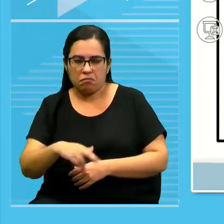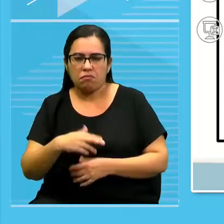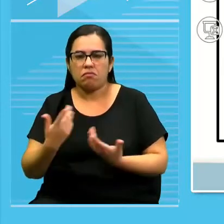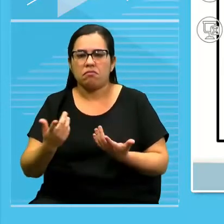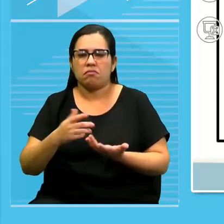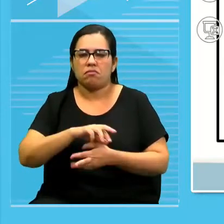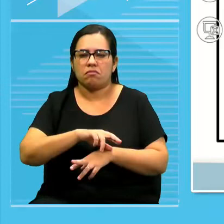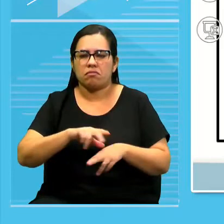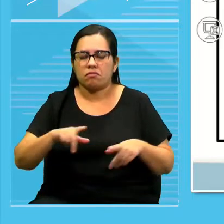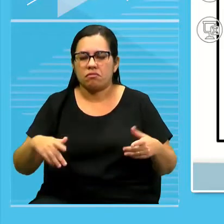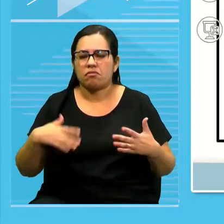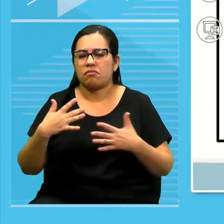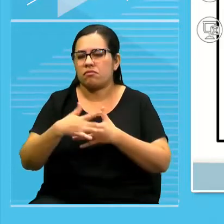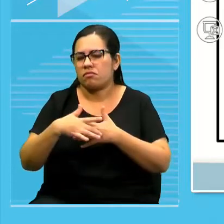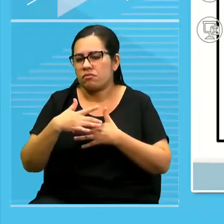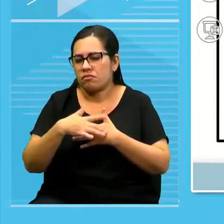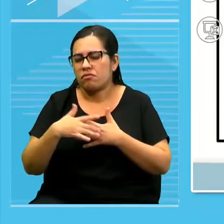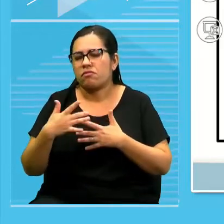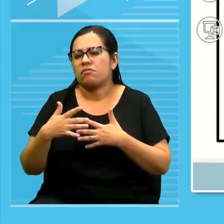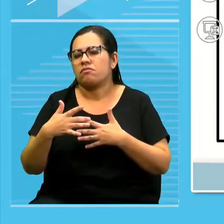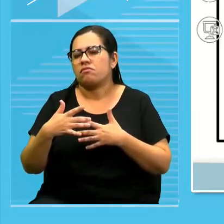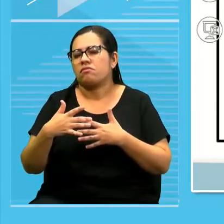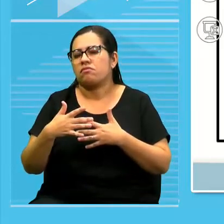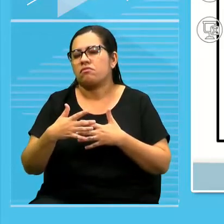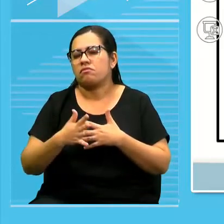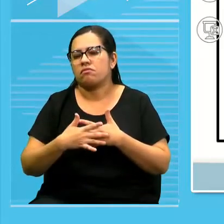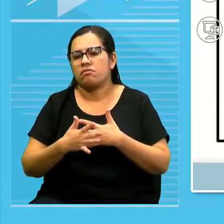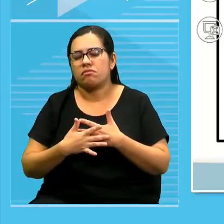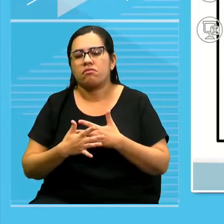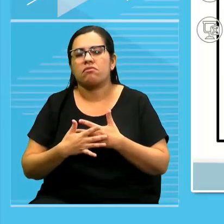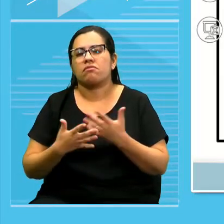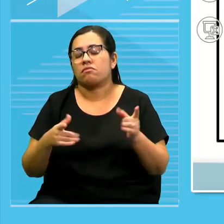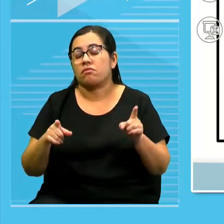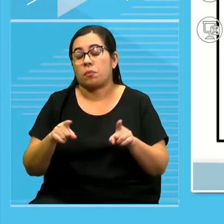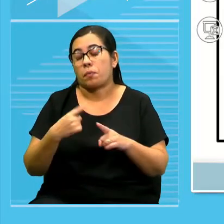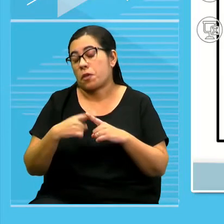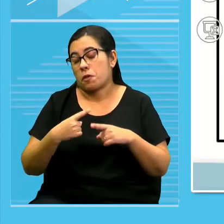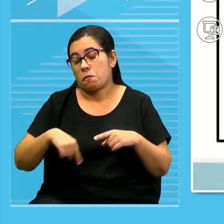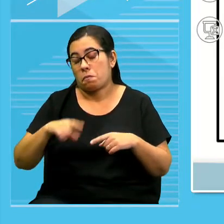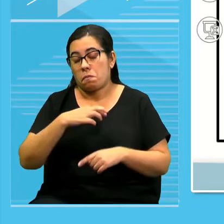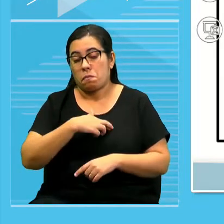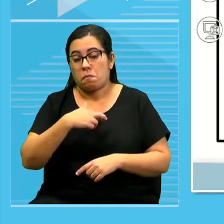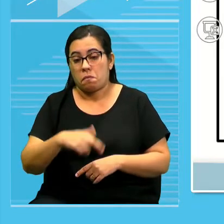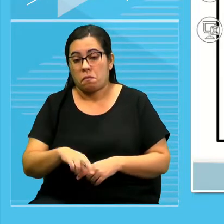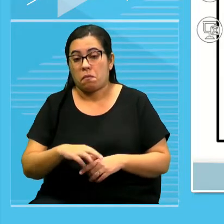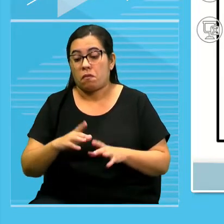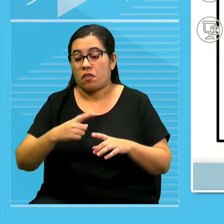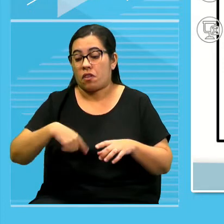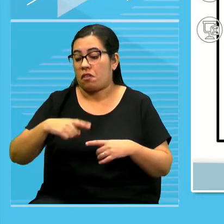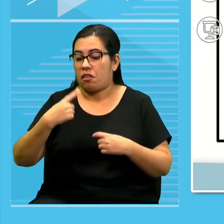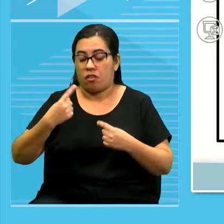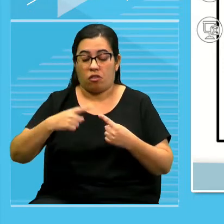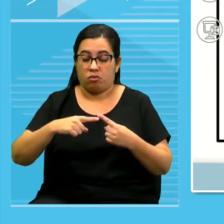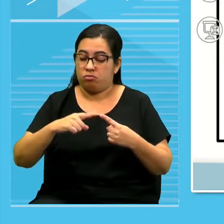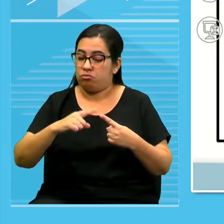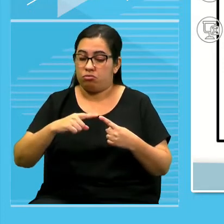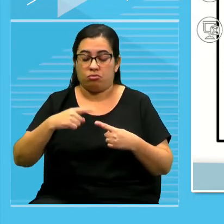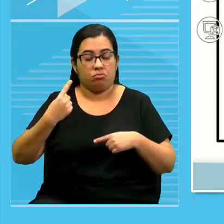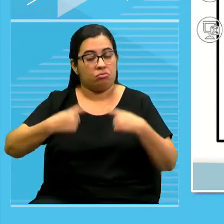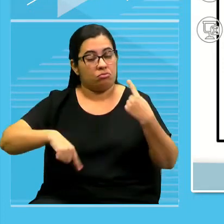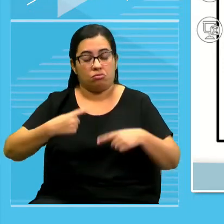simbologias até porque a gente aprende né que a religião não se fala de política não se fala